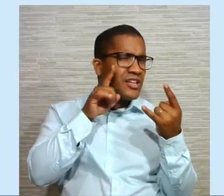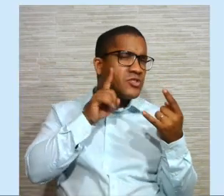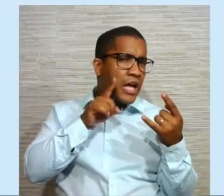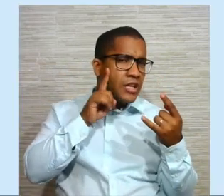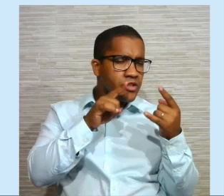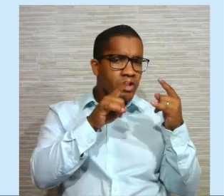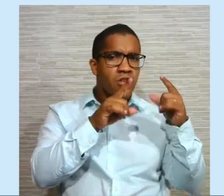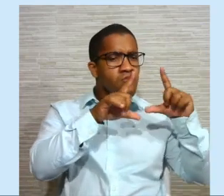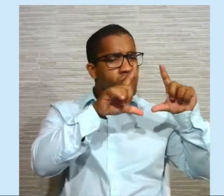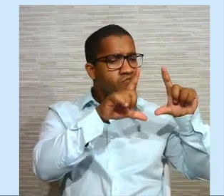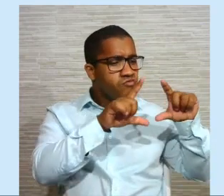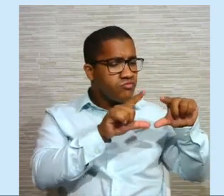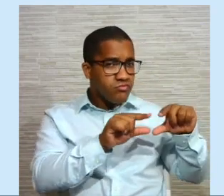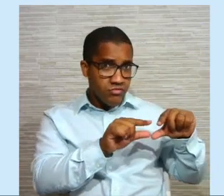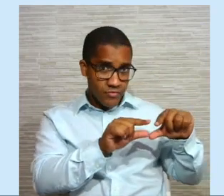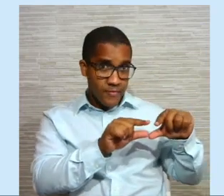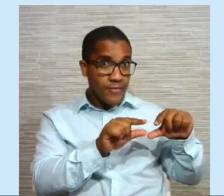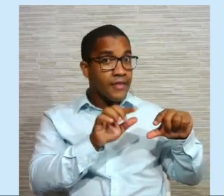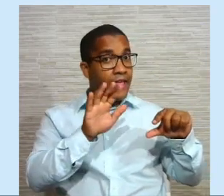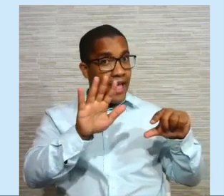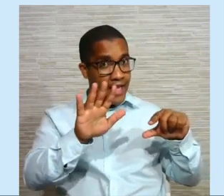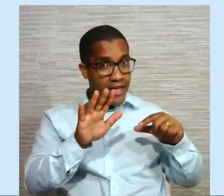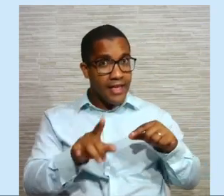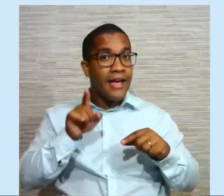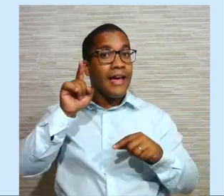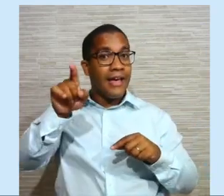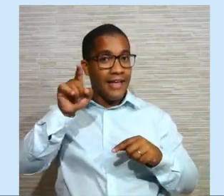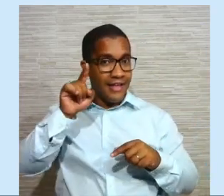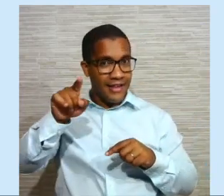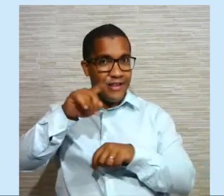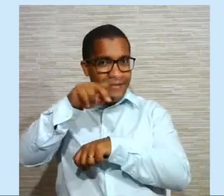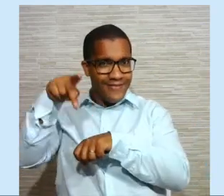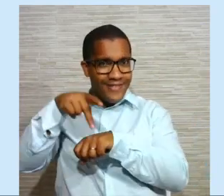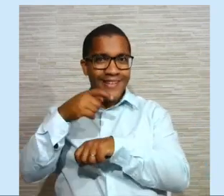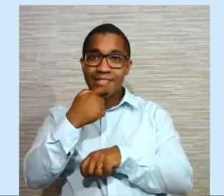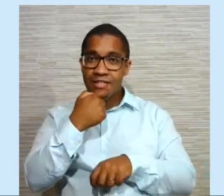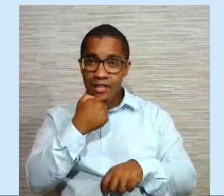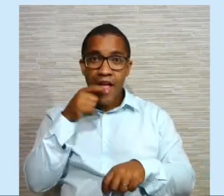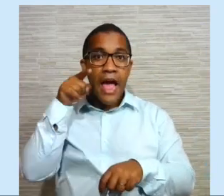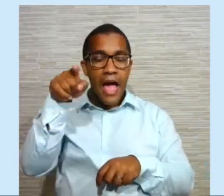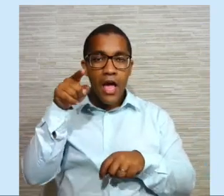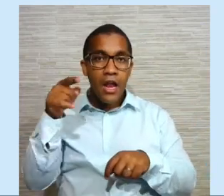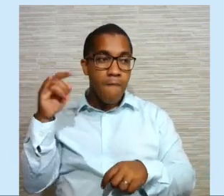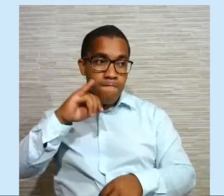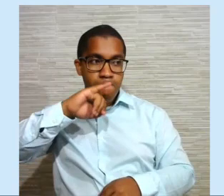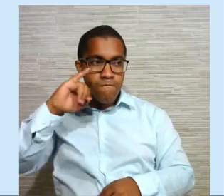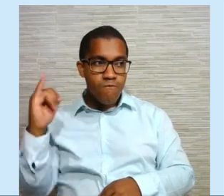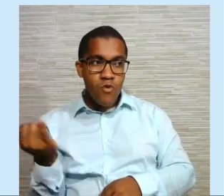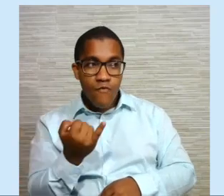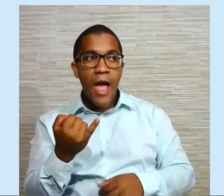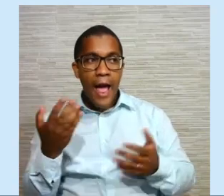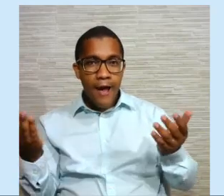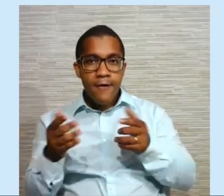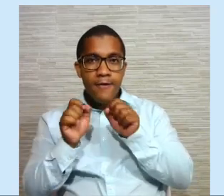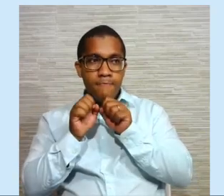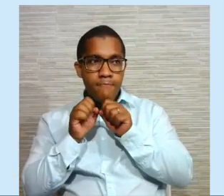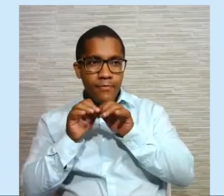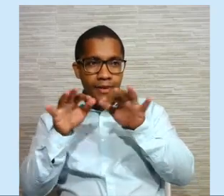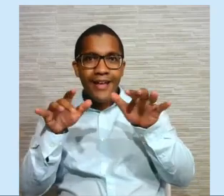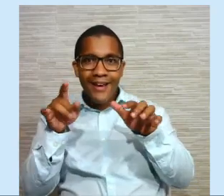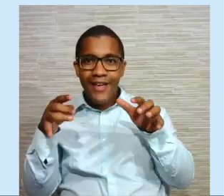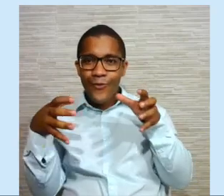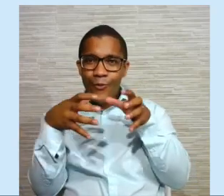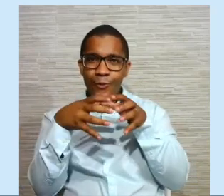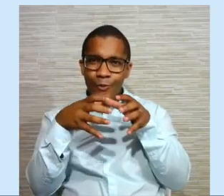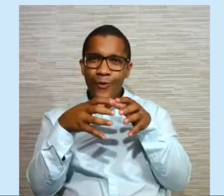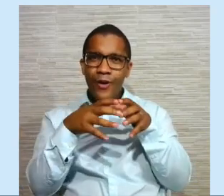esfriada. Aí foi esse momento que os ingleses aproveitaram, né? Aí, eis que os